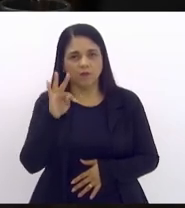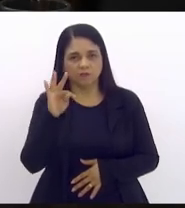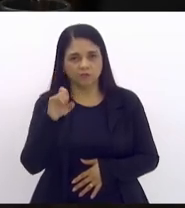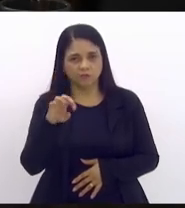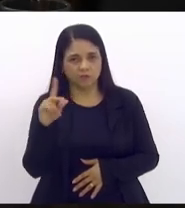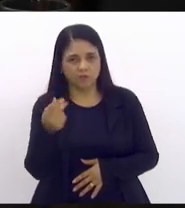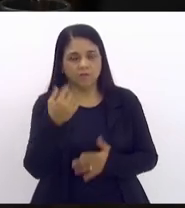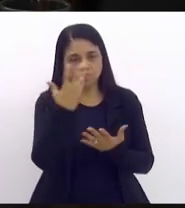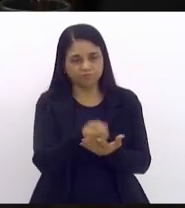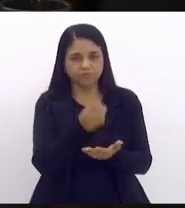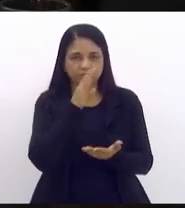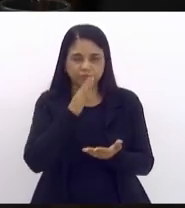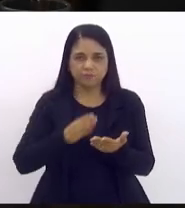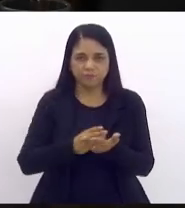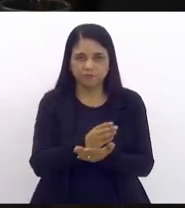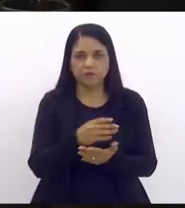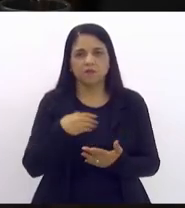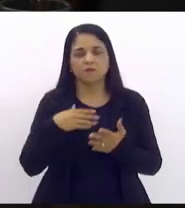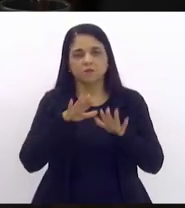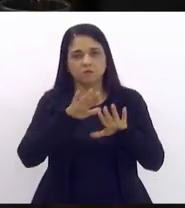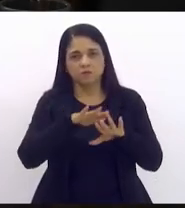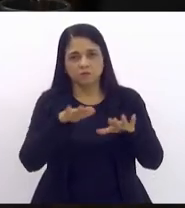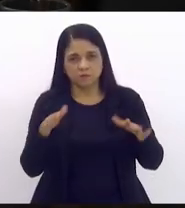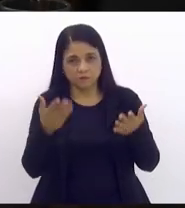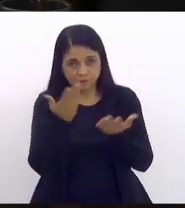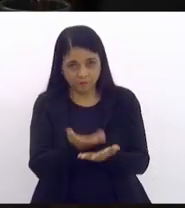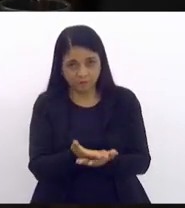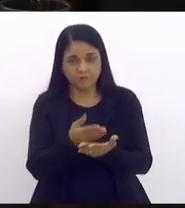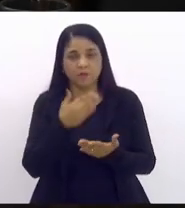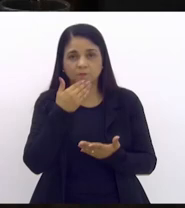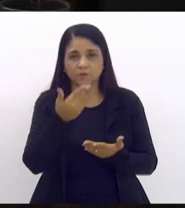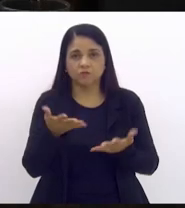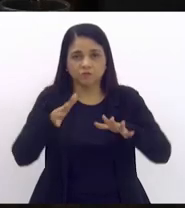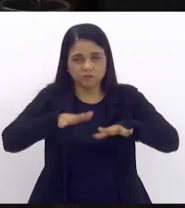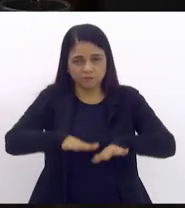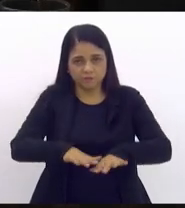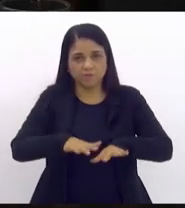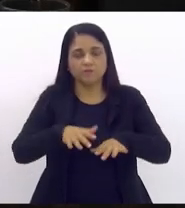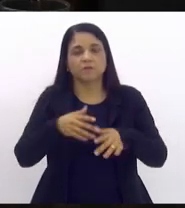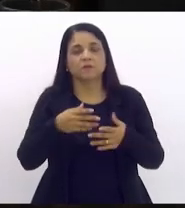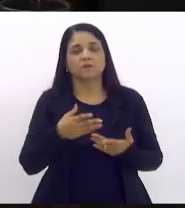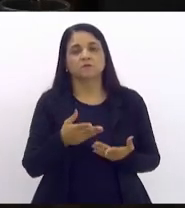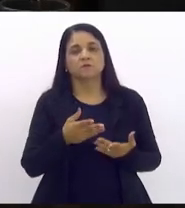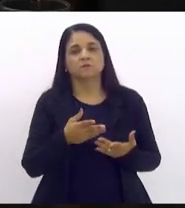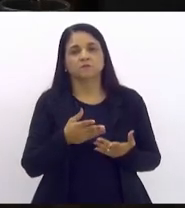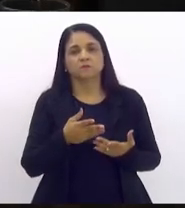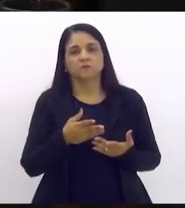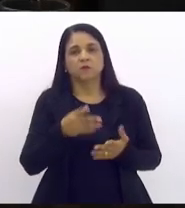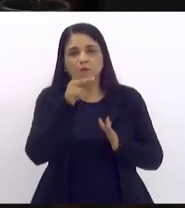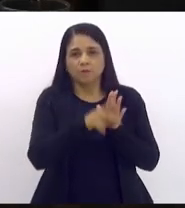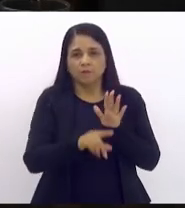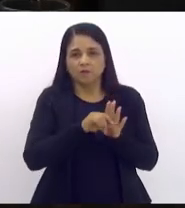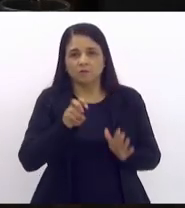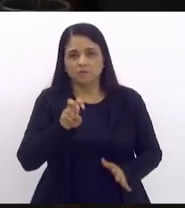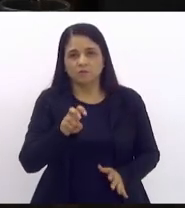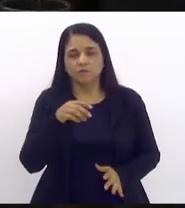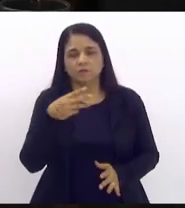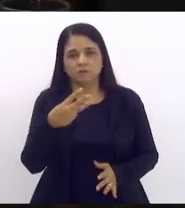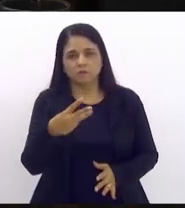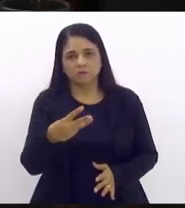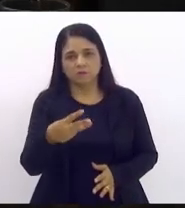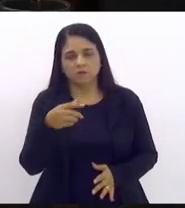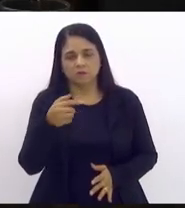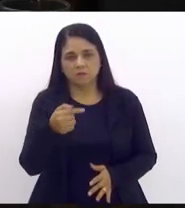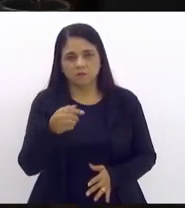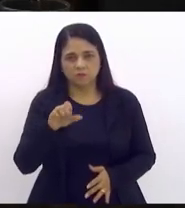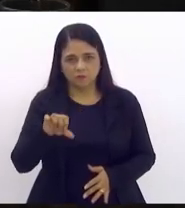permaneçam como estão, aprovado. Há sobre a mesa pedido de requerimento de inclusão na ordem do dia do projeto 5.379, de